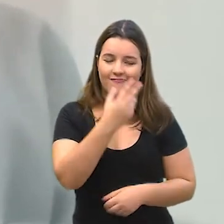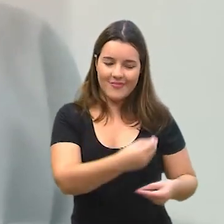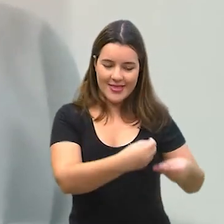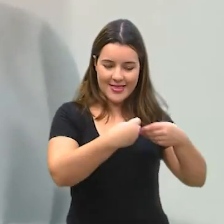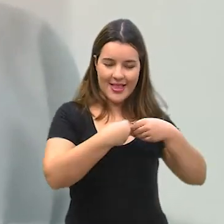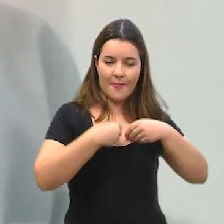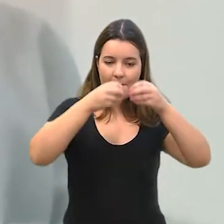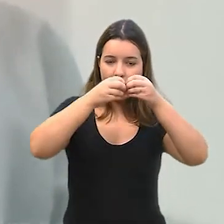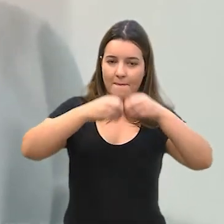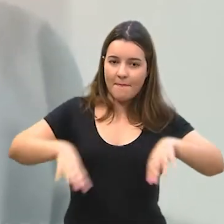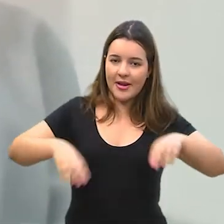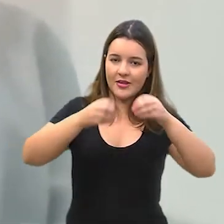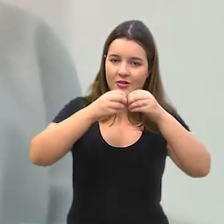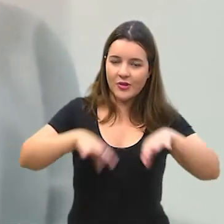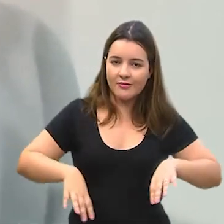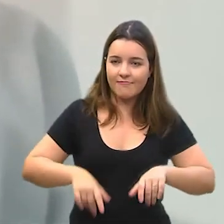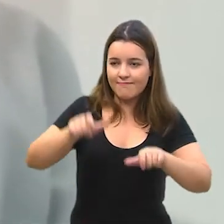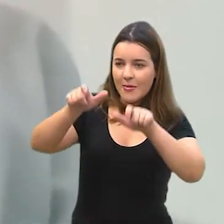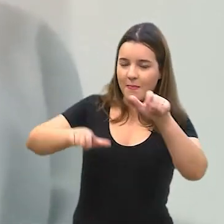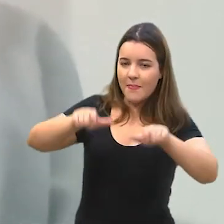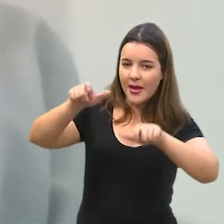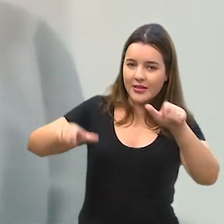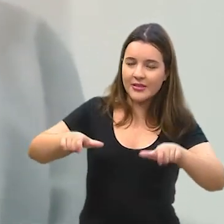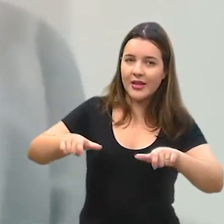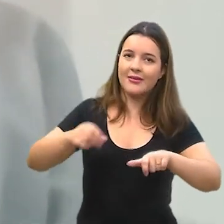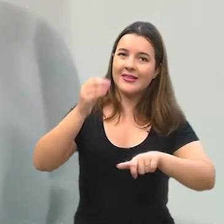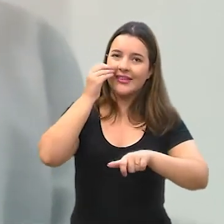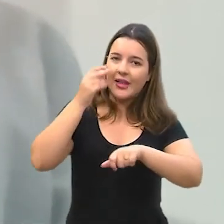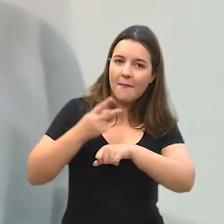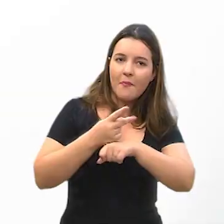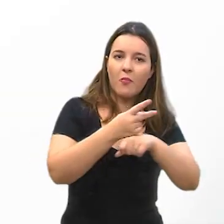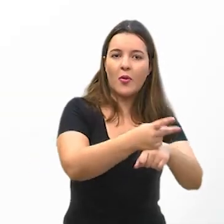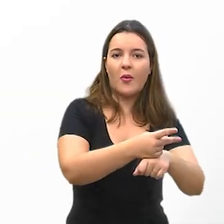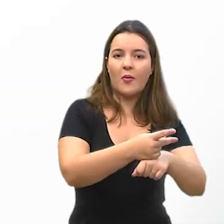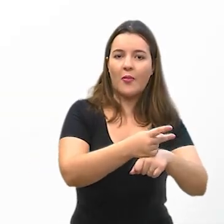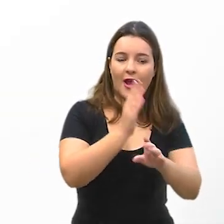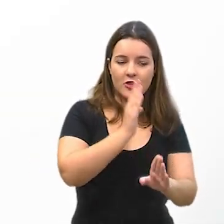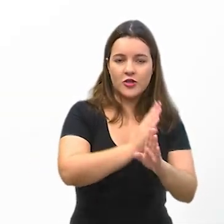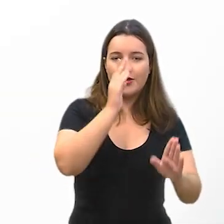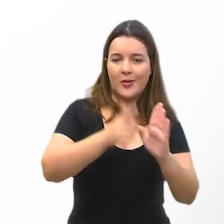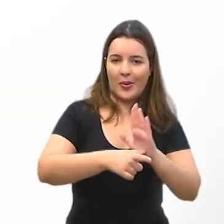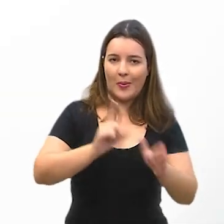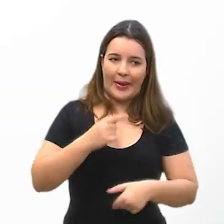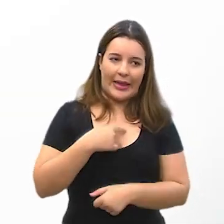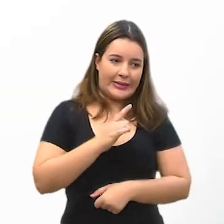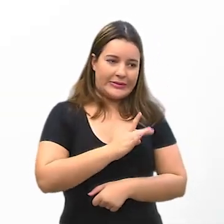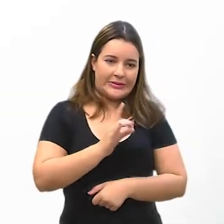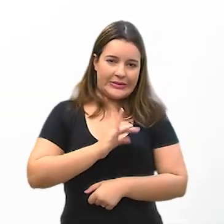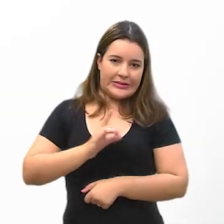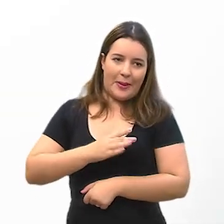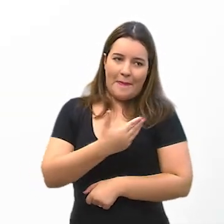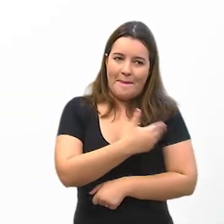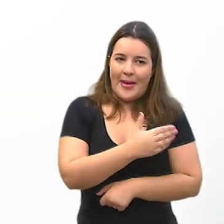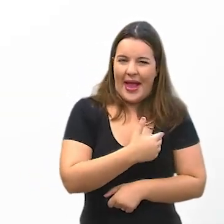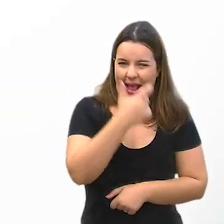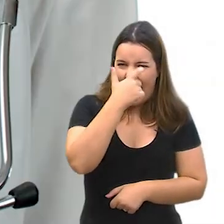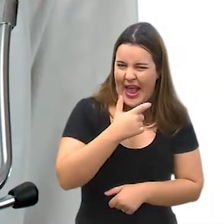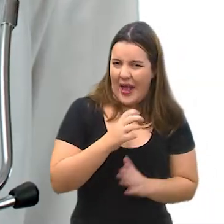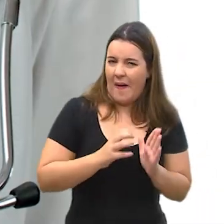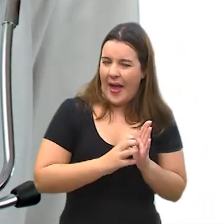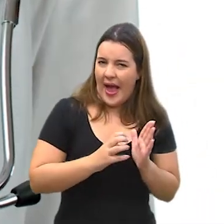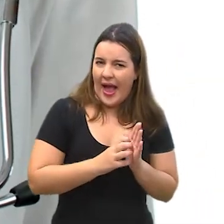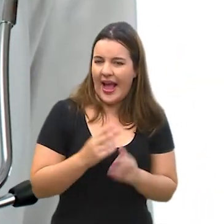né? Então, se a pessoa adquirir o vírus, né, no momento inicial, ela tem infecção pelo vírus HIV, não tem AIDS. Se ela